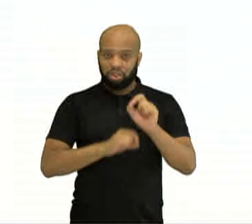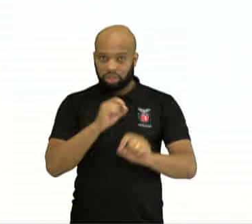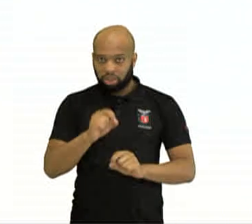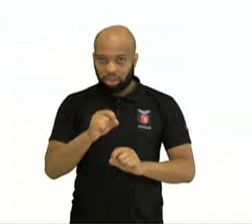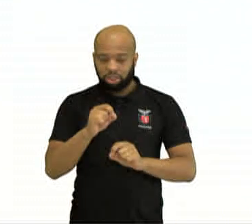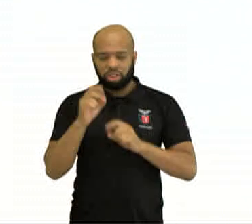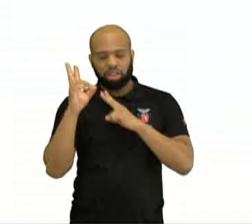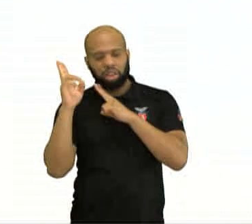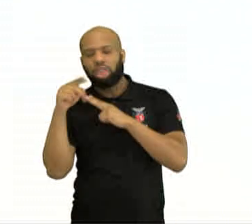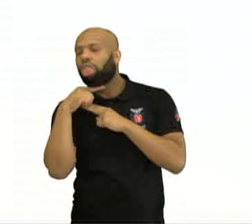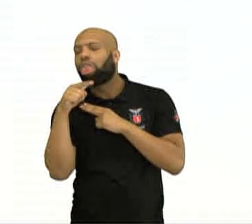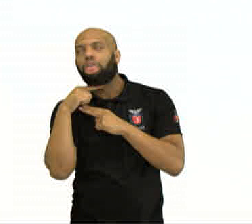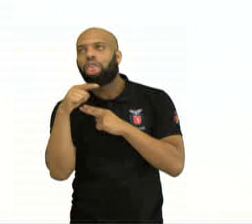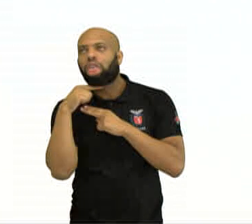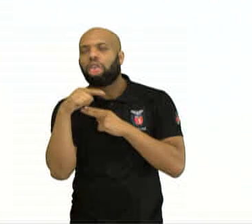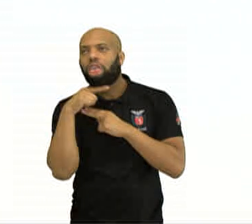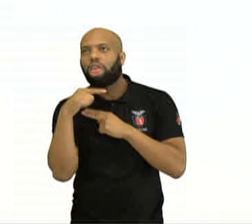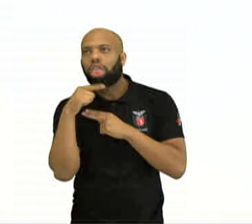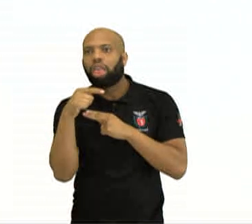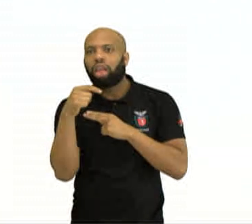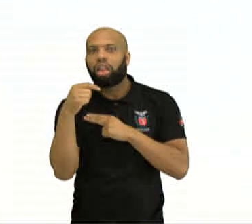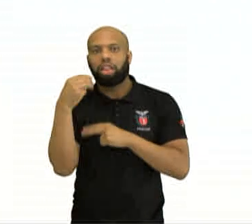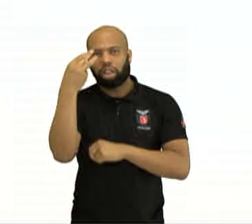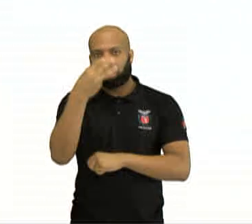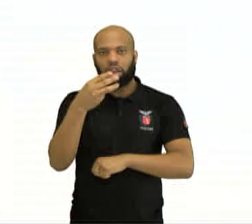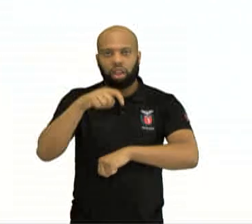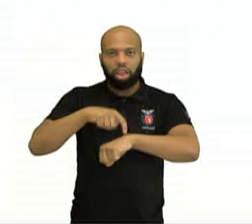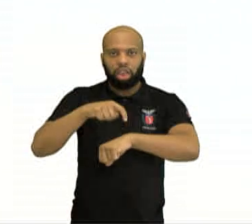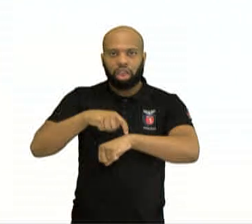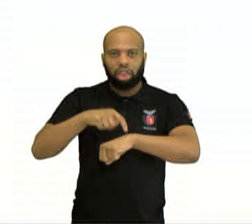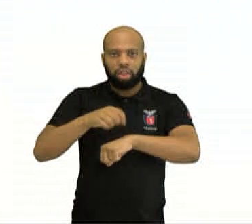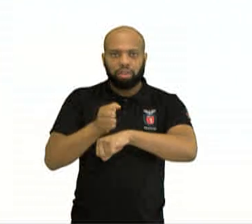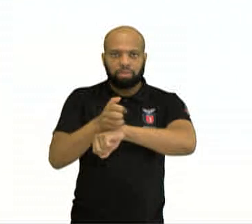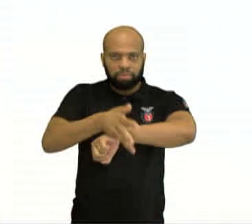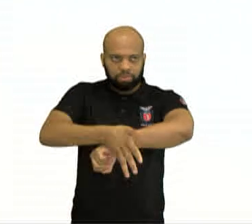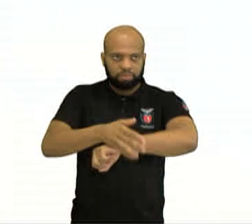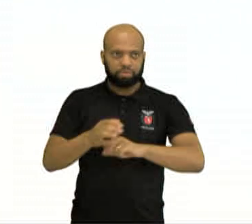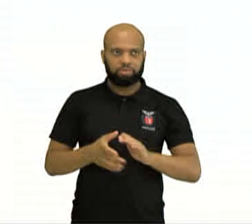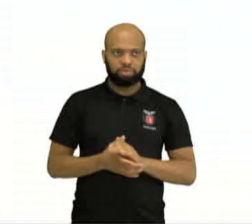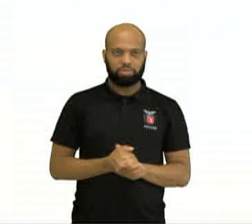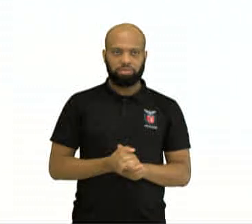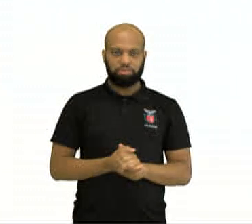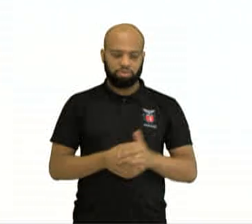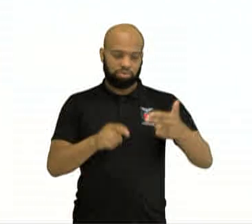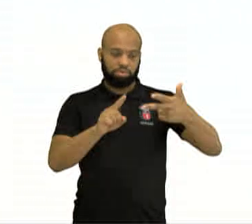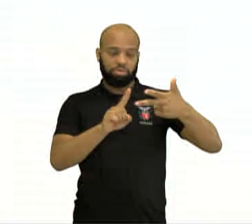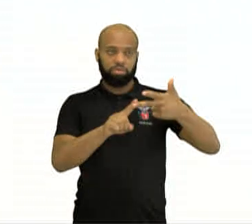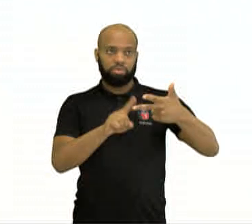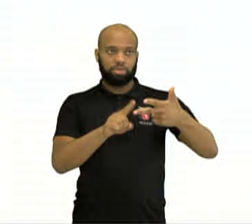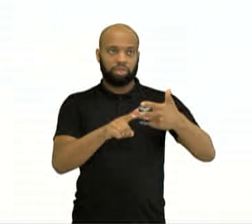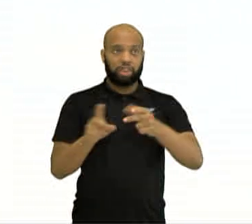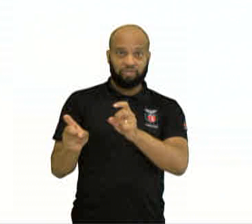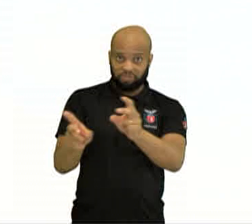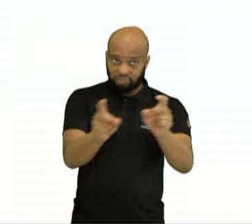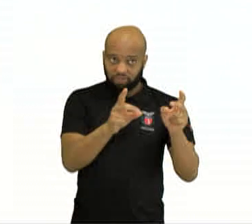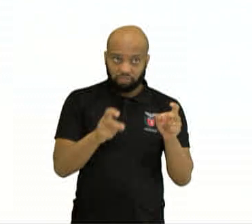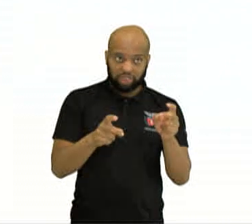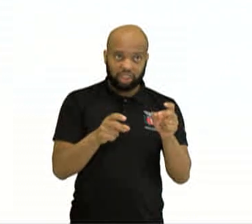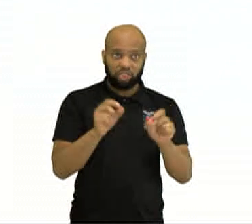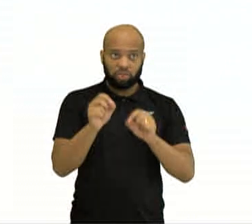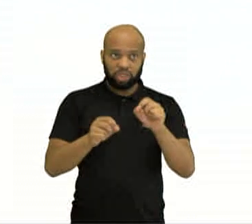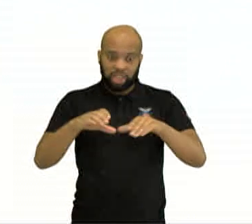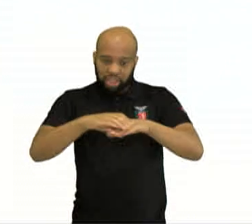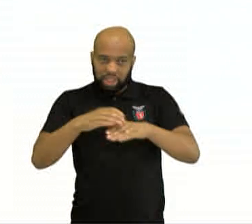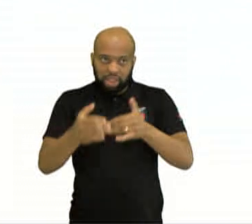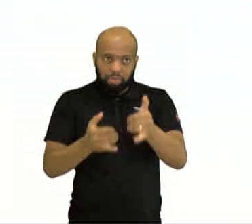Ernest Hemingway, em amarelo. Vende-se sapatinhos de bebê nunca usados. Lígia